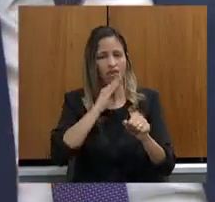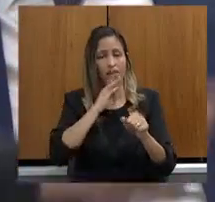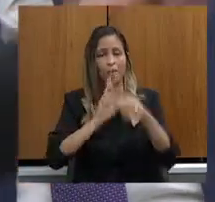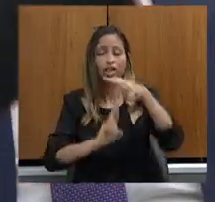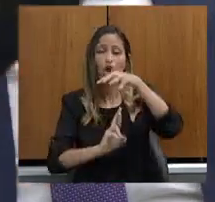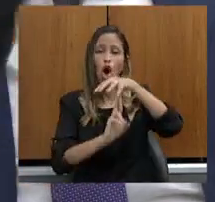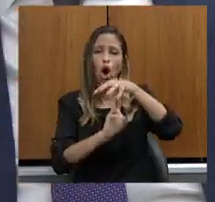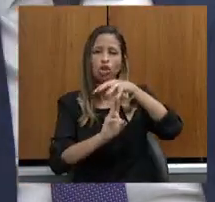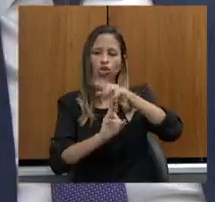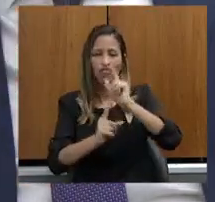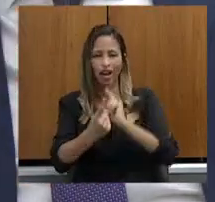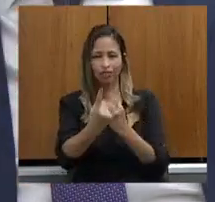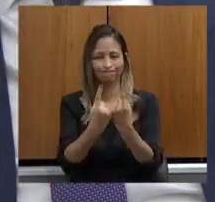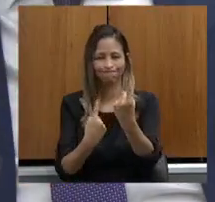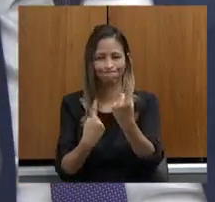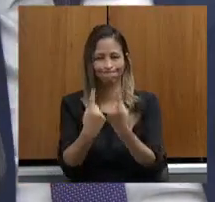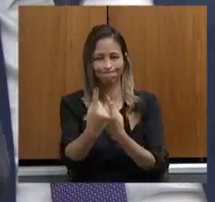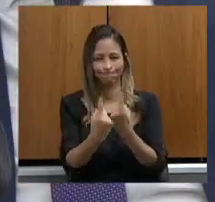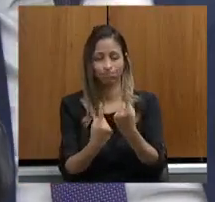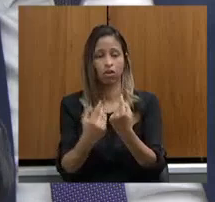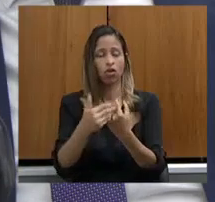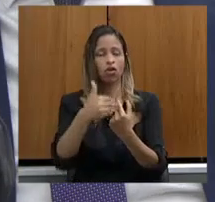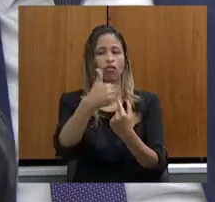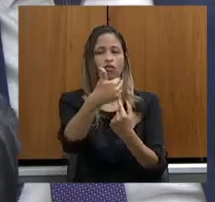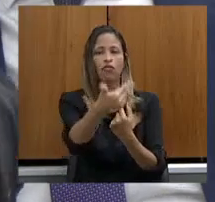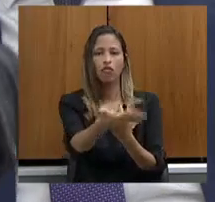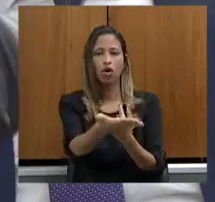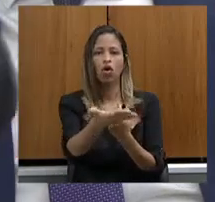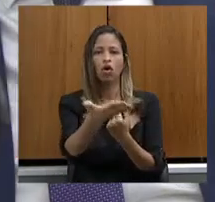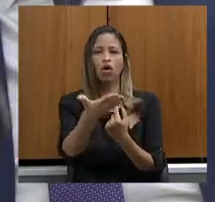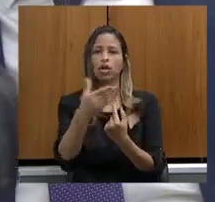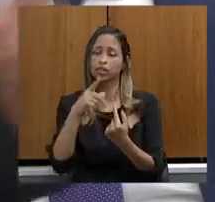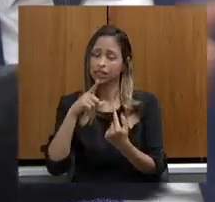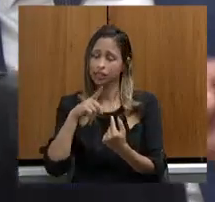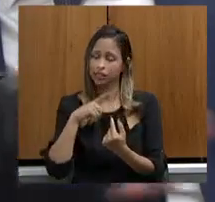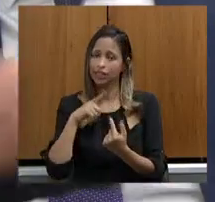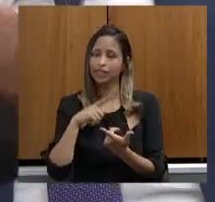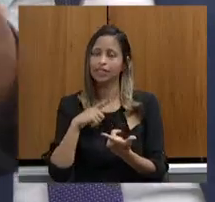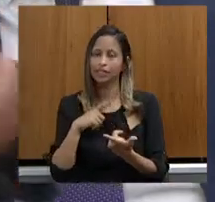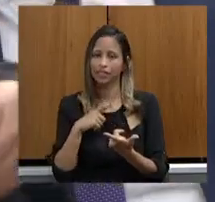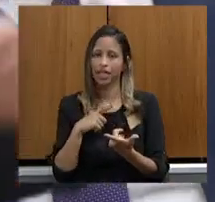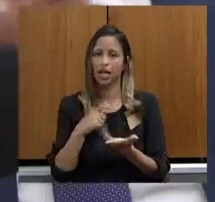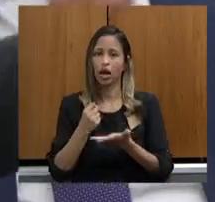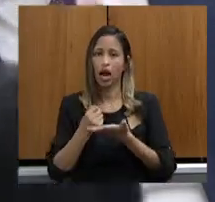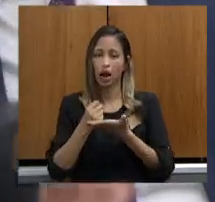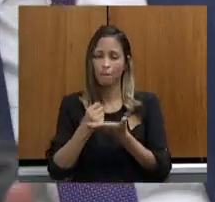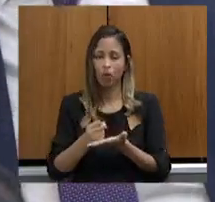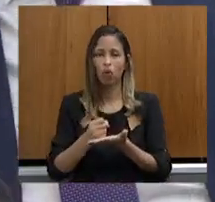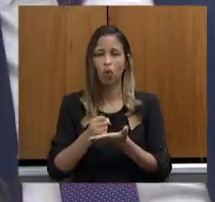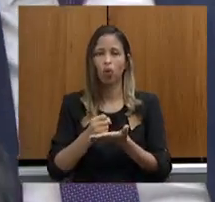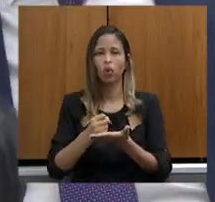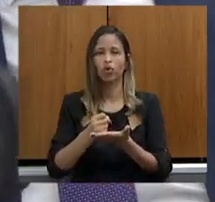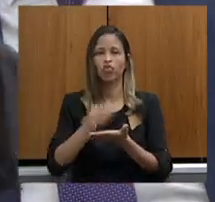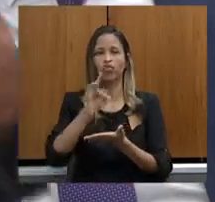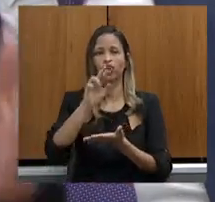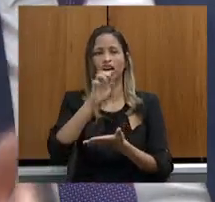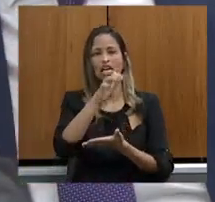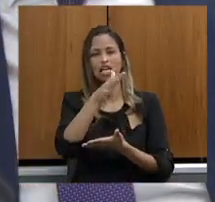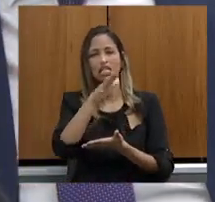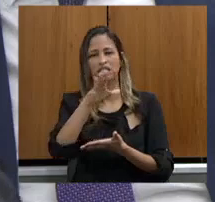rodoviária fora da área tá andando tem Inclusive a Ponte São Francisco